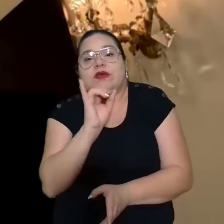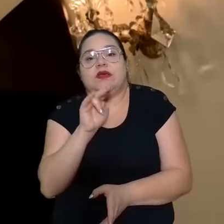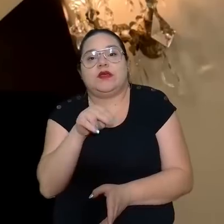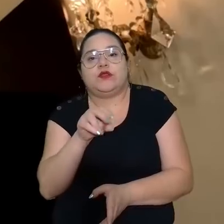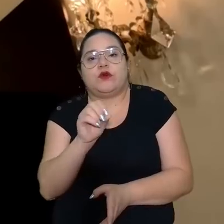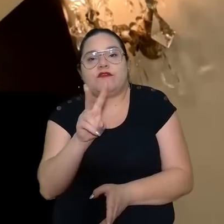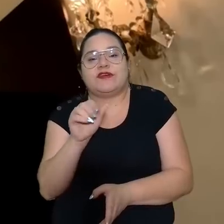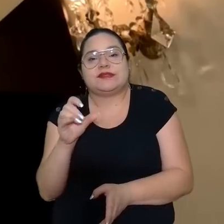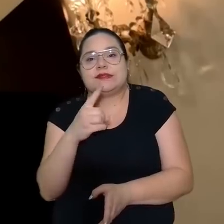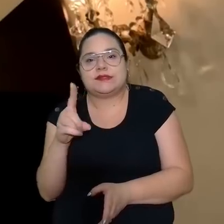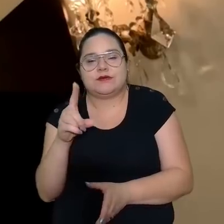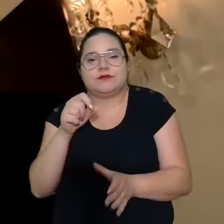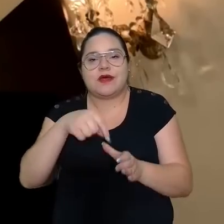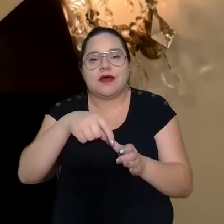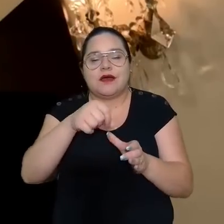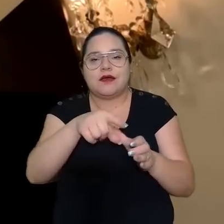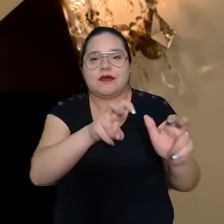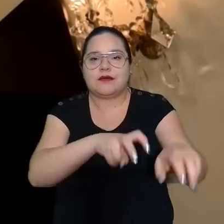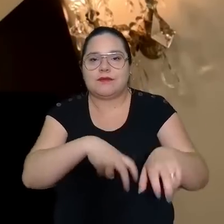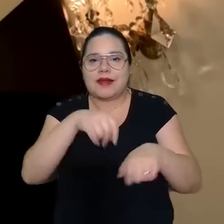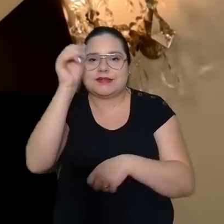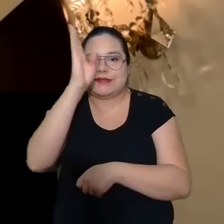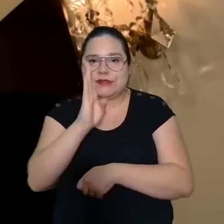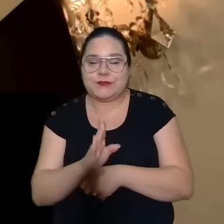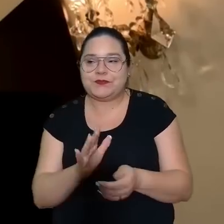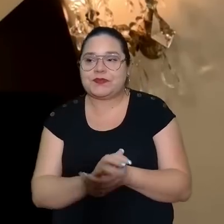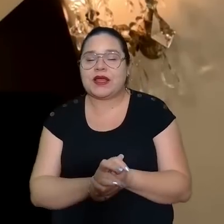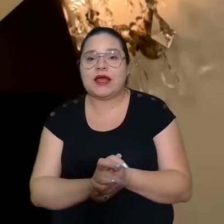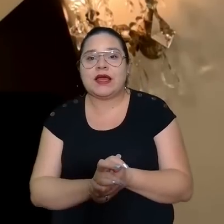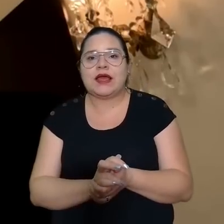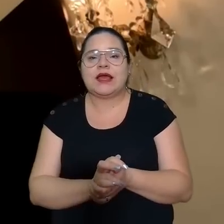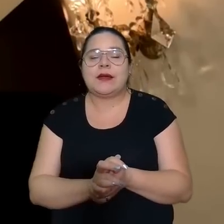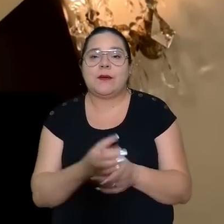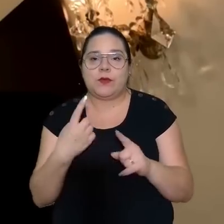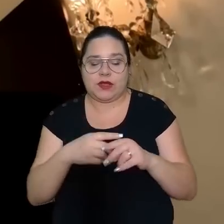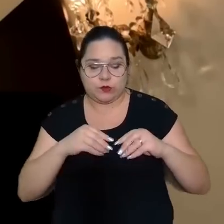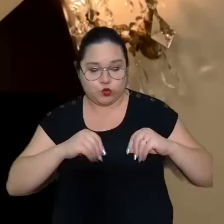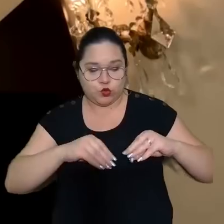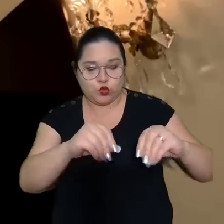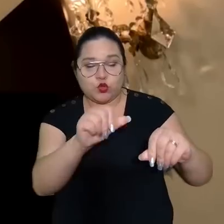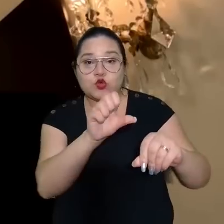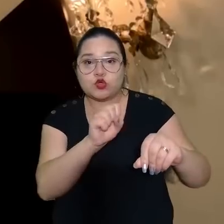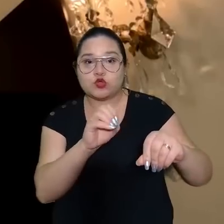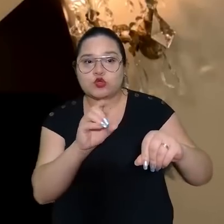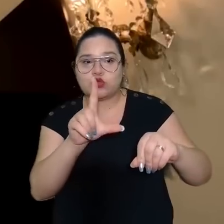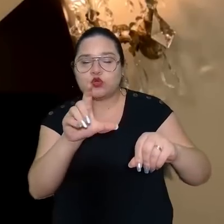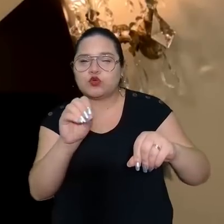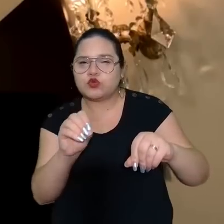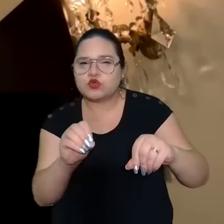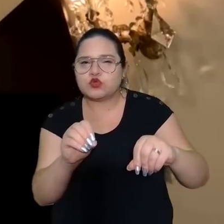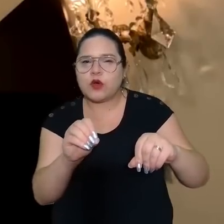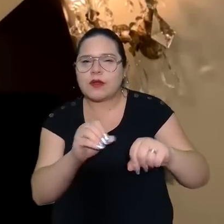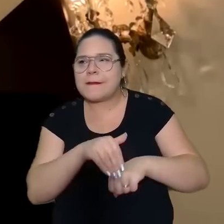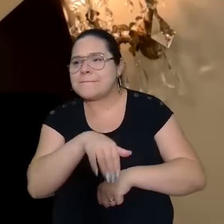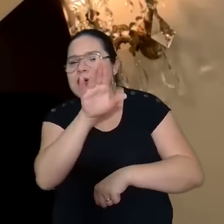brasileira. E com um pouco de propriedade, a Insolo é o que mais utiliza